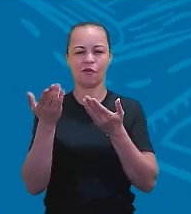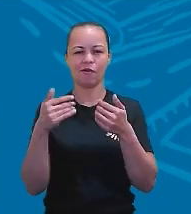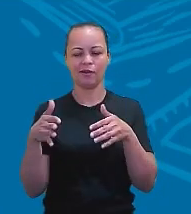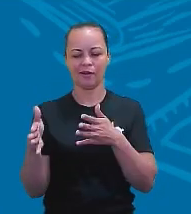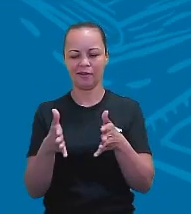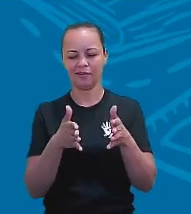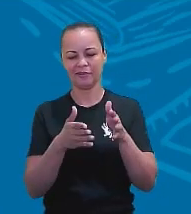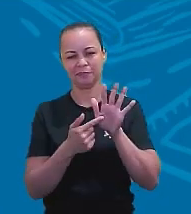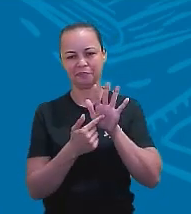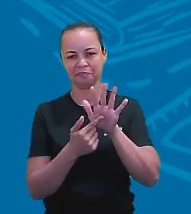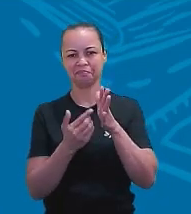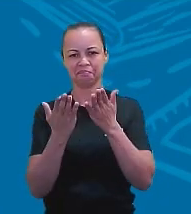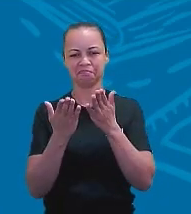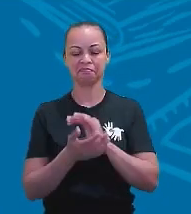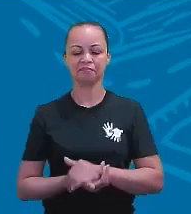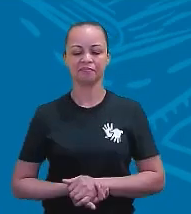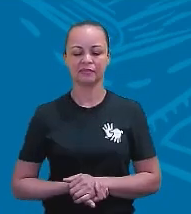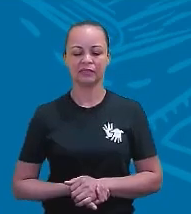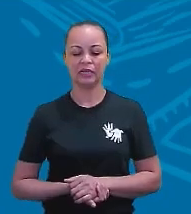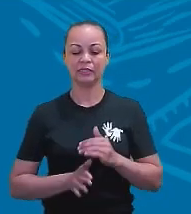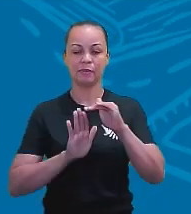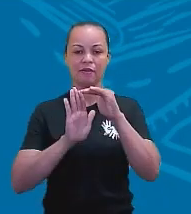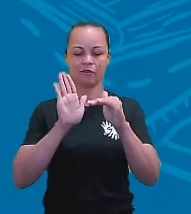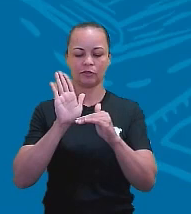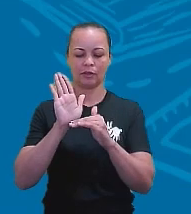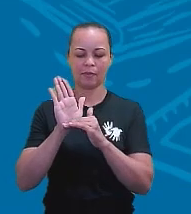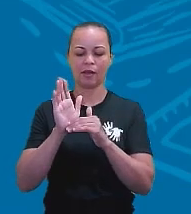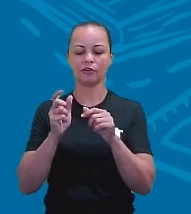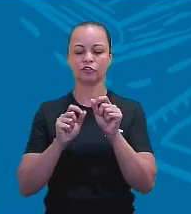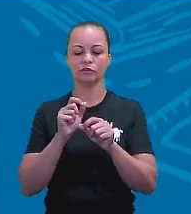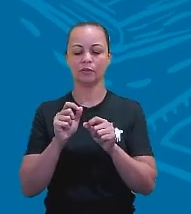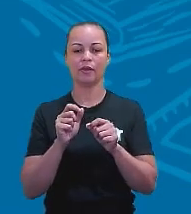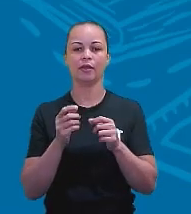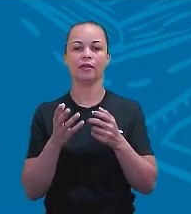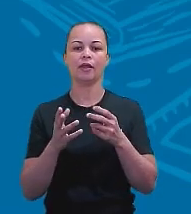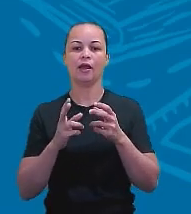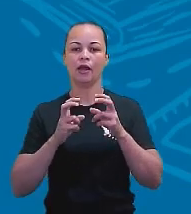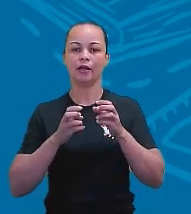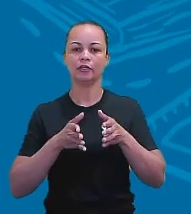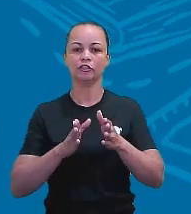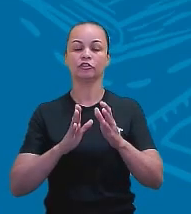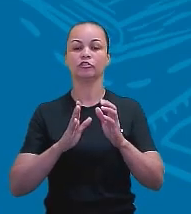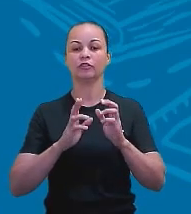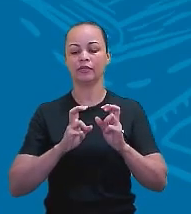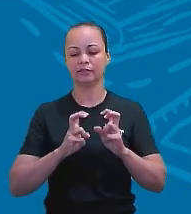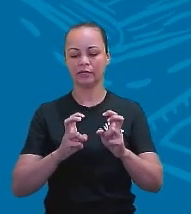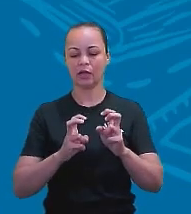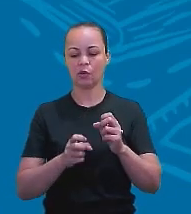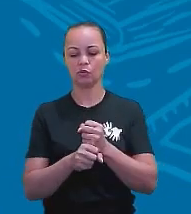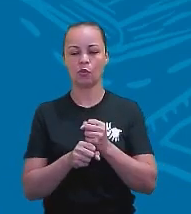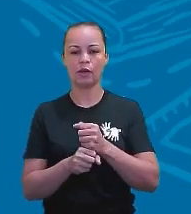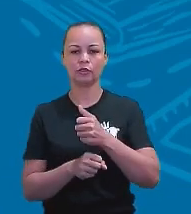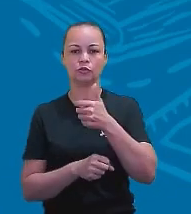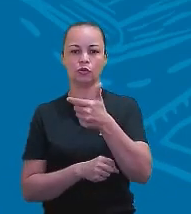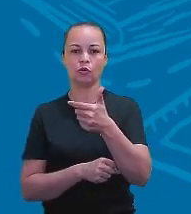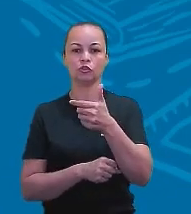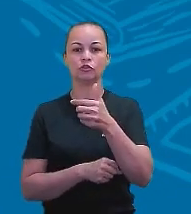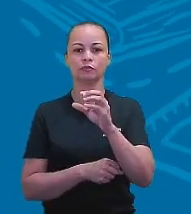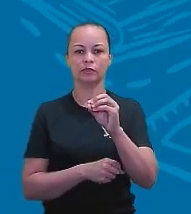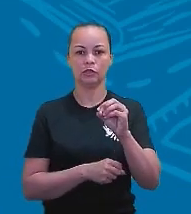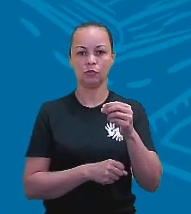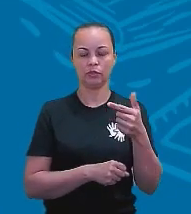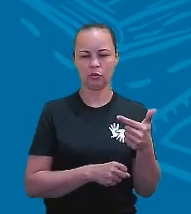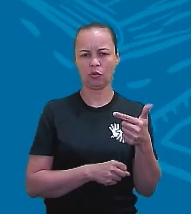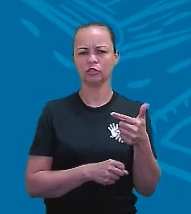fachadas, tá? E também a foto abaixo, também a estação aí em 2002, então já temos aí mais recente, embora esteja em